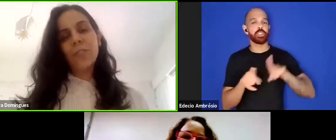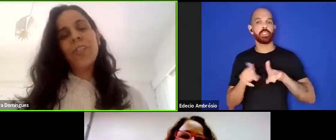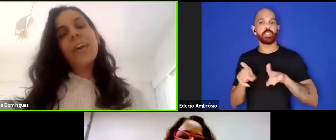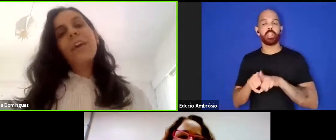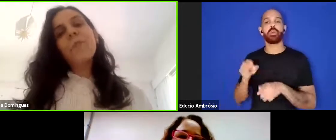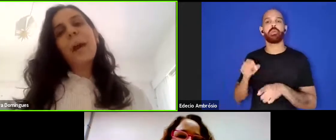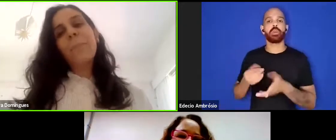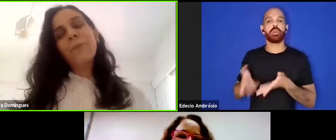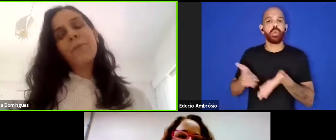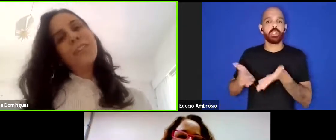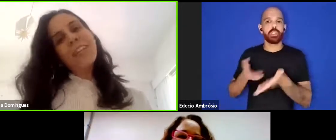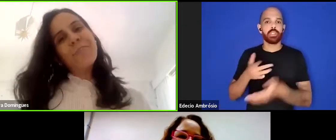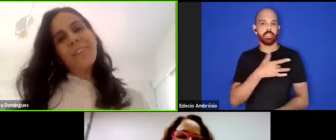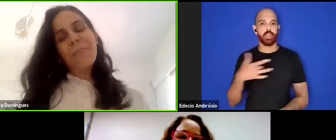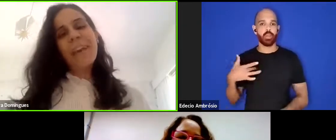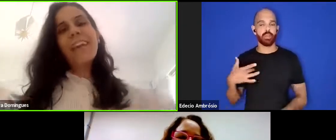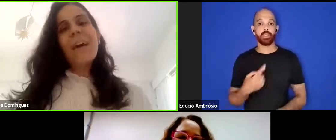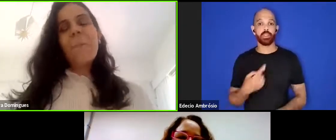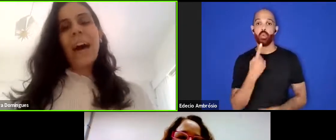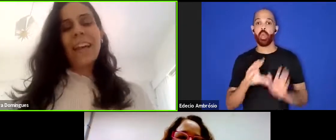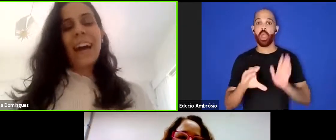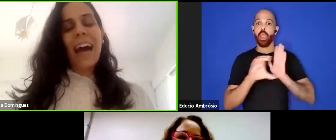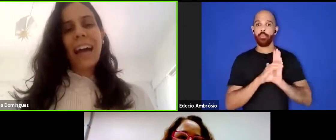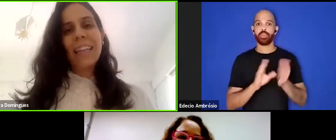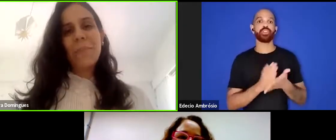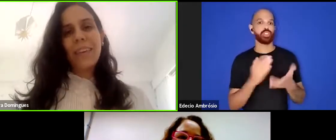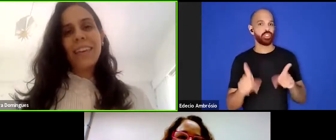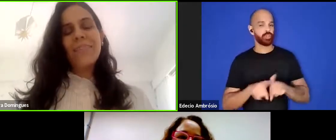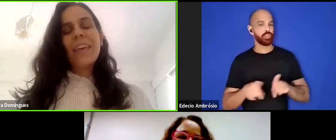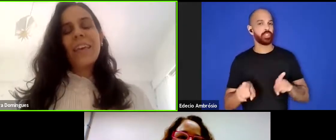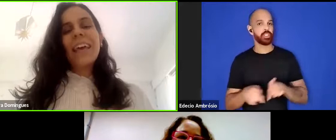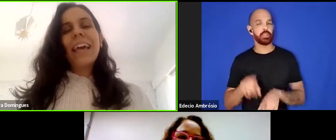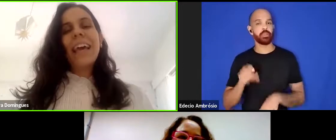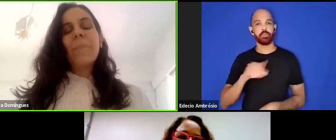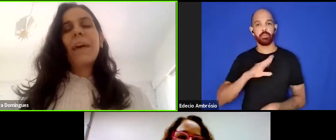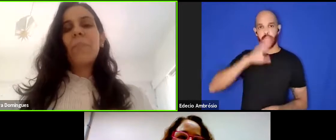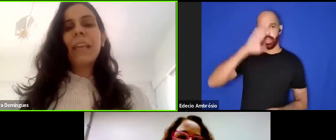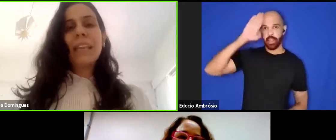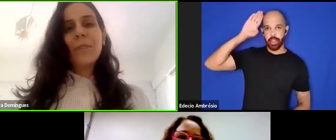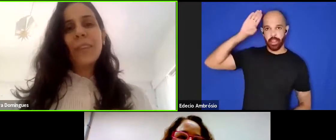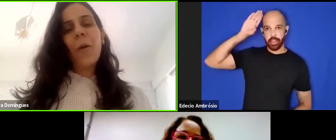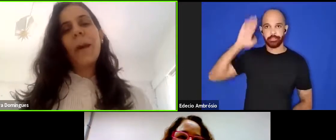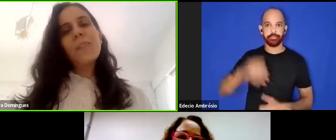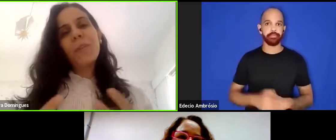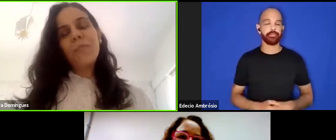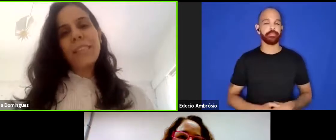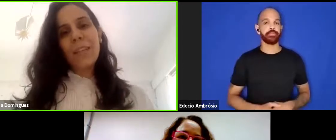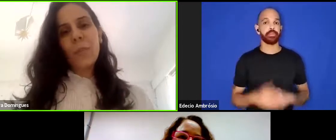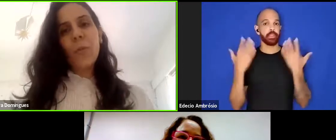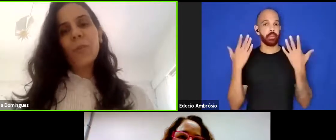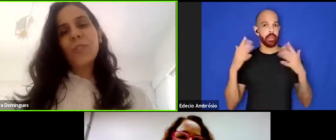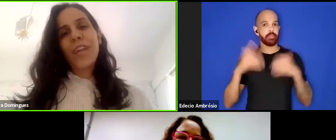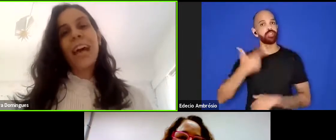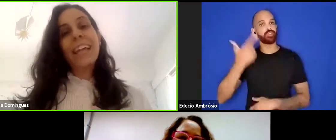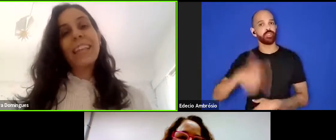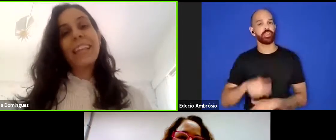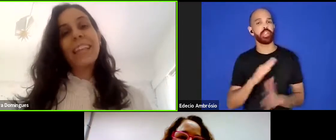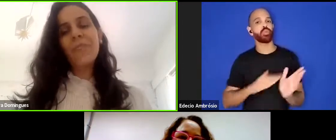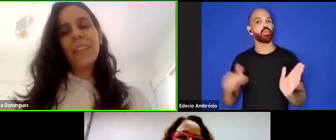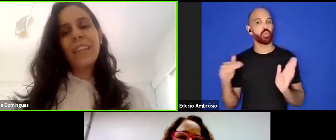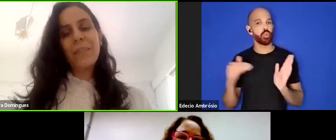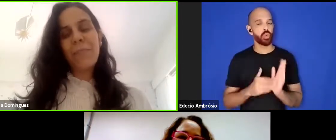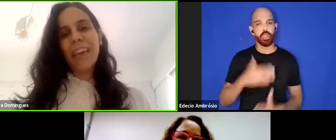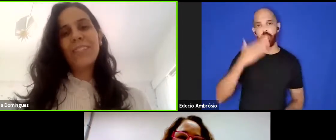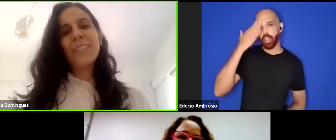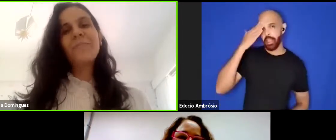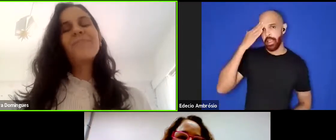e saúde. E um capítulo de livro também para a academia. Parabenizo, então, mais uma vez a todos,